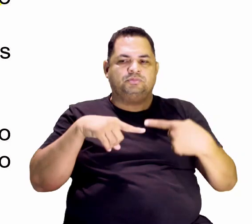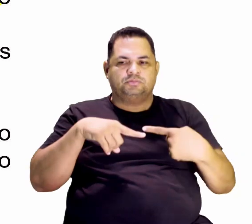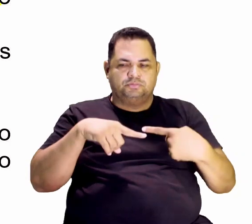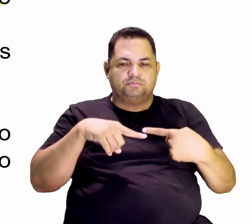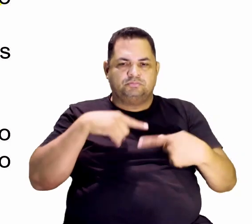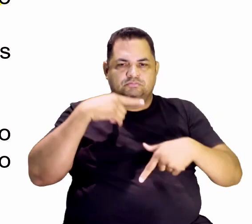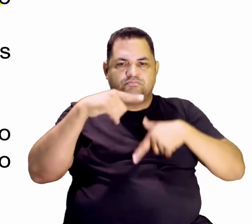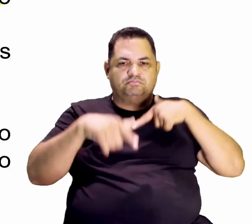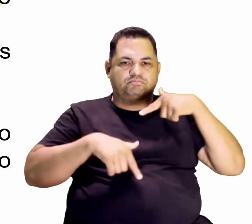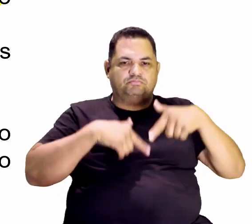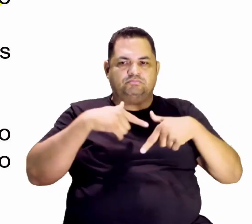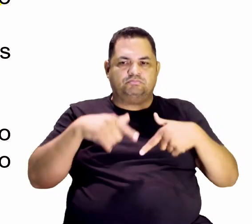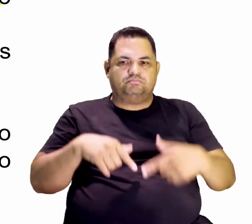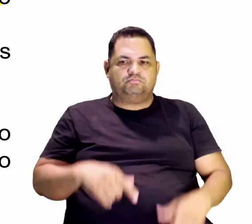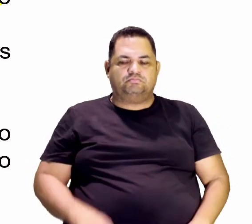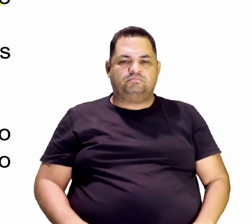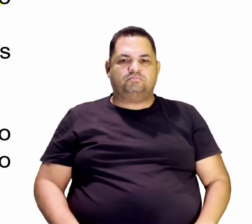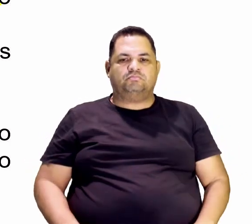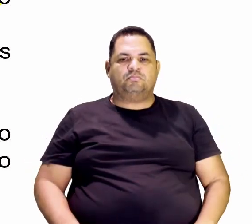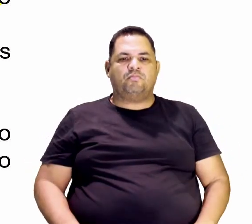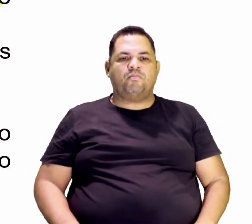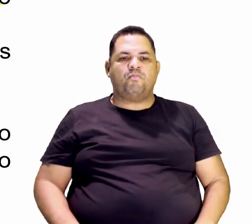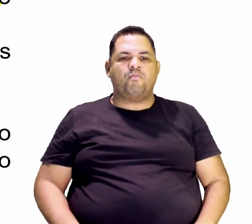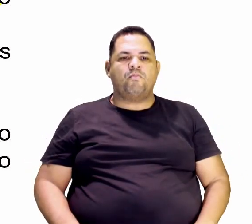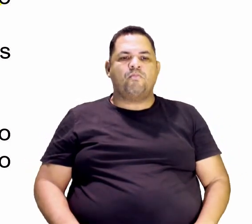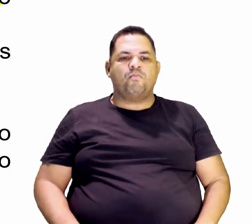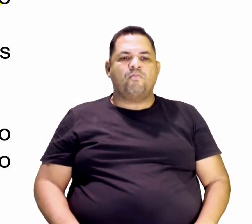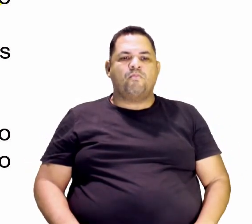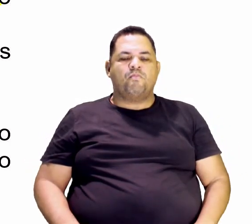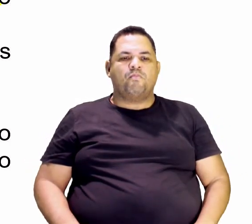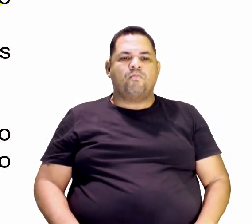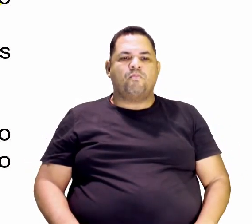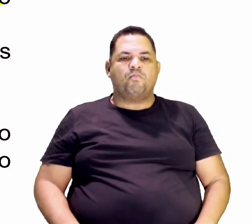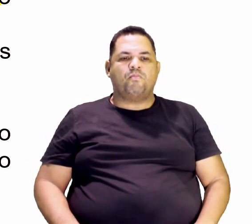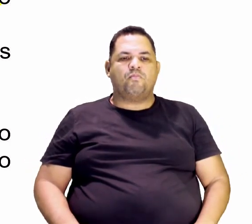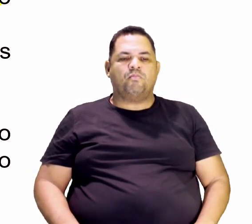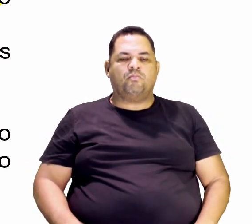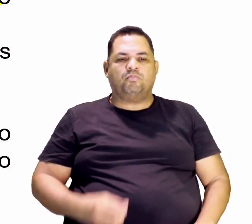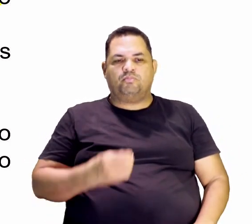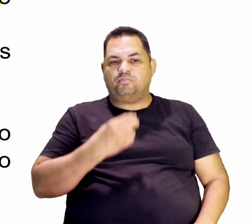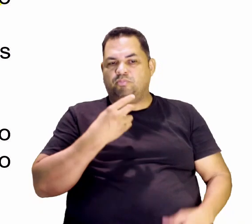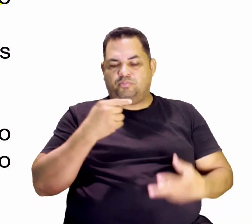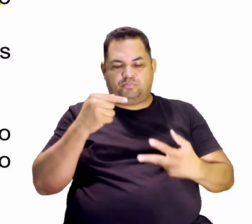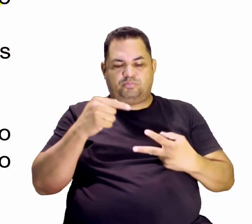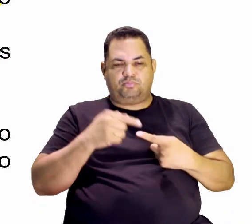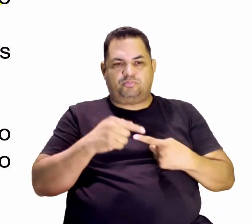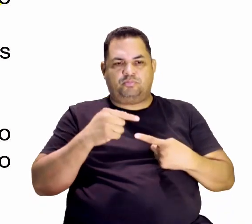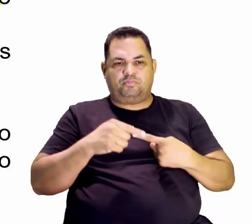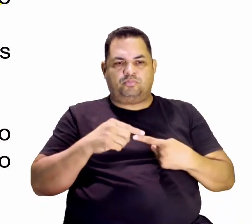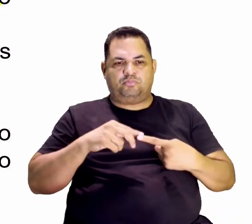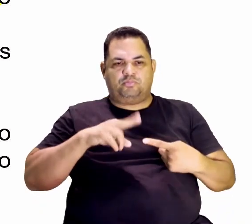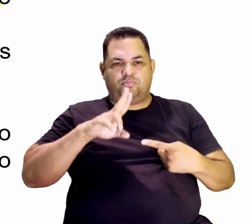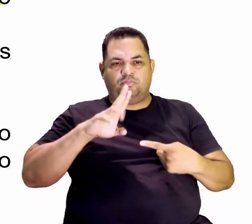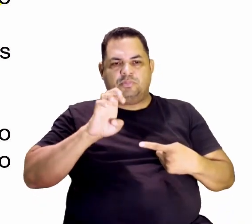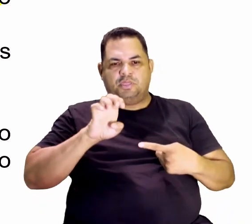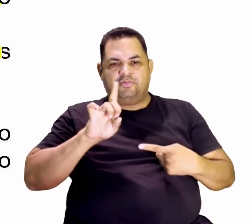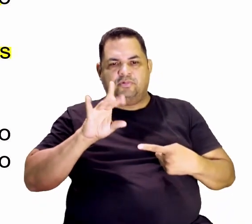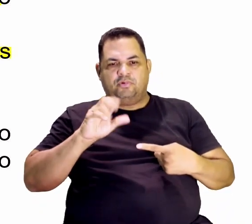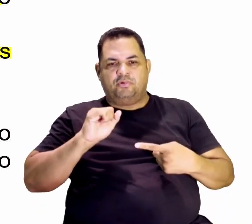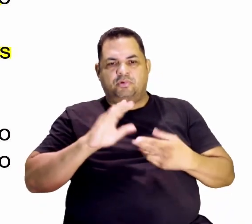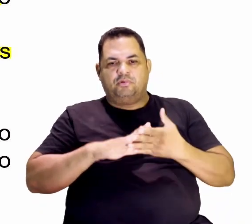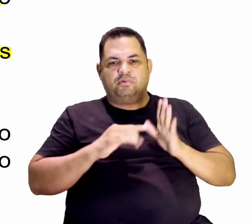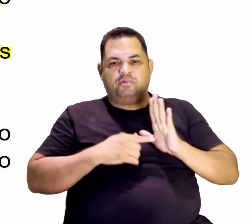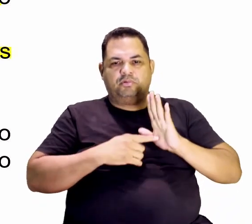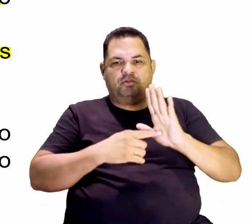pela atividade. Analisa aí. Número 2. Evoca a exposição de